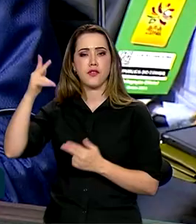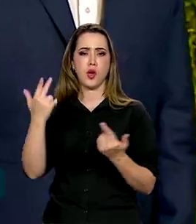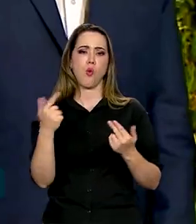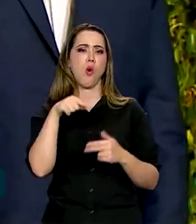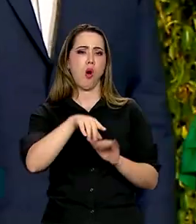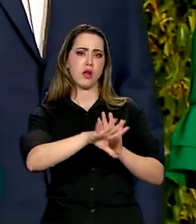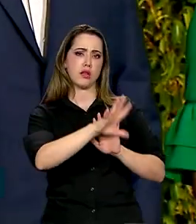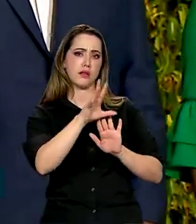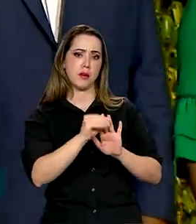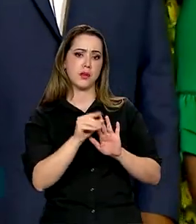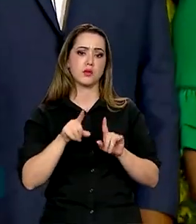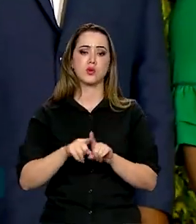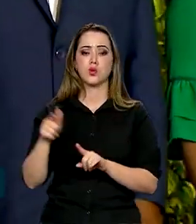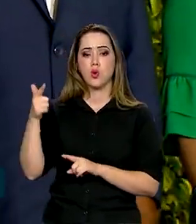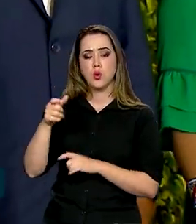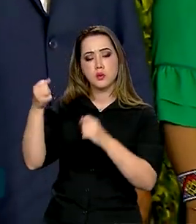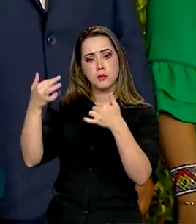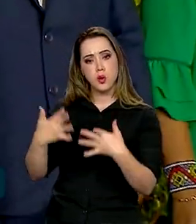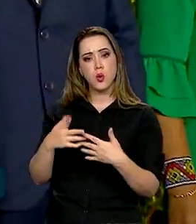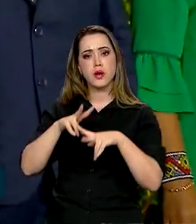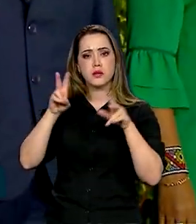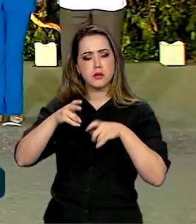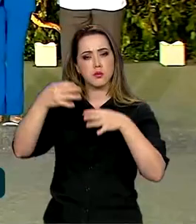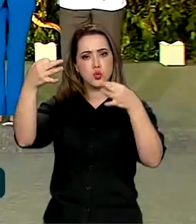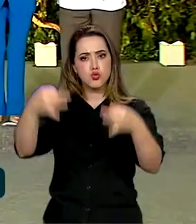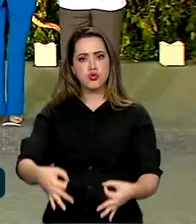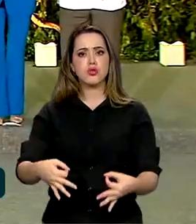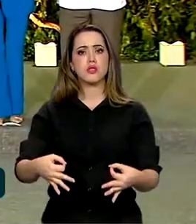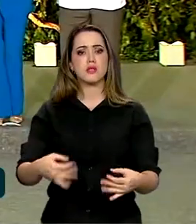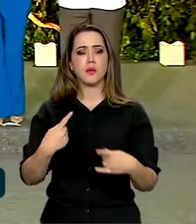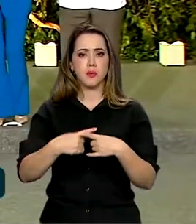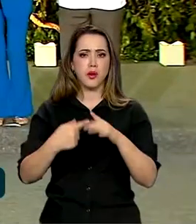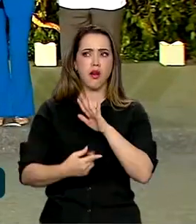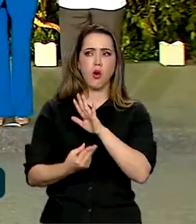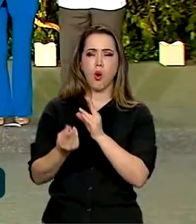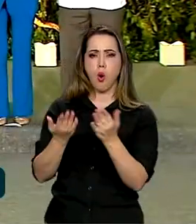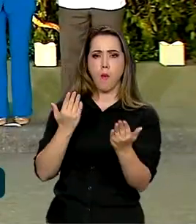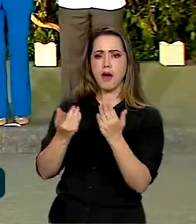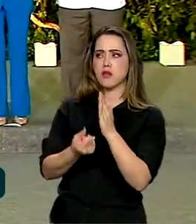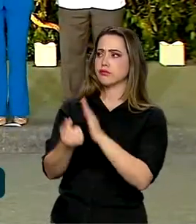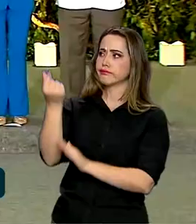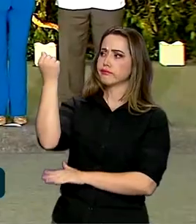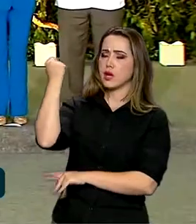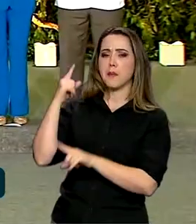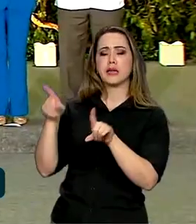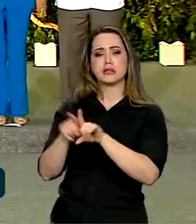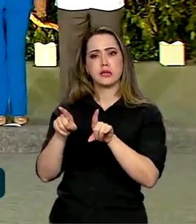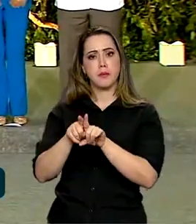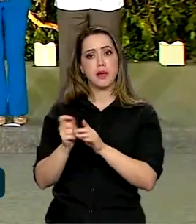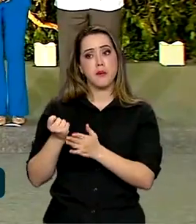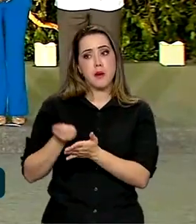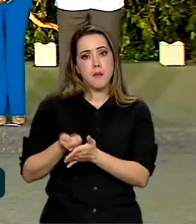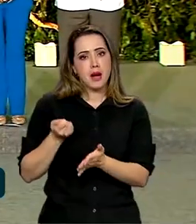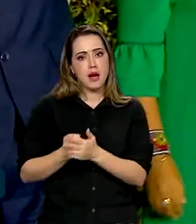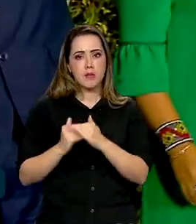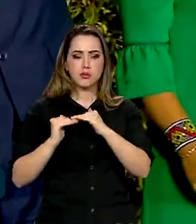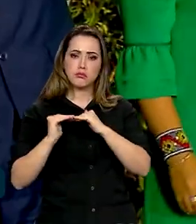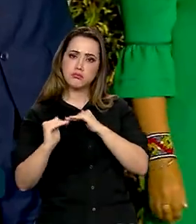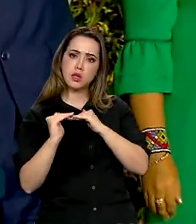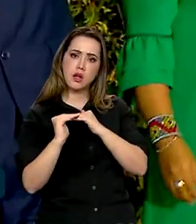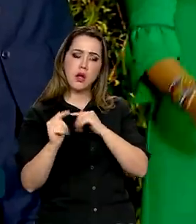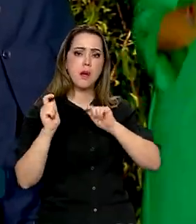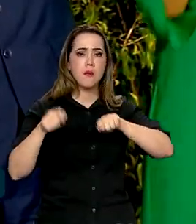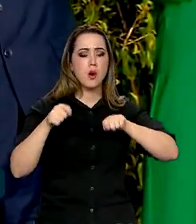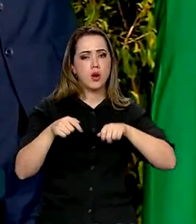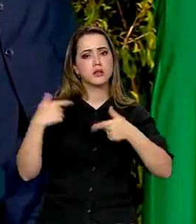Amazônia. Outro comentou que essa é uma questão de justiça pelo que aconteceu no passado, mas também porque um financiamento estável permite-se